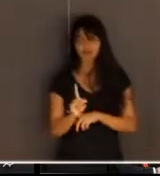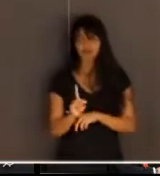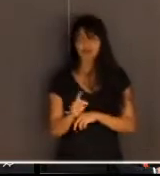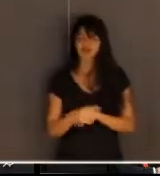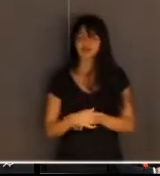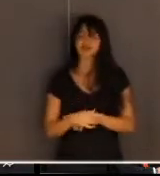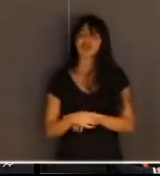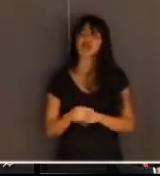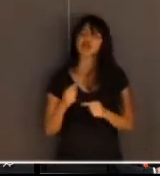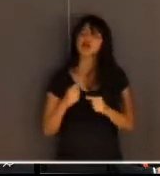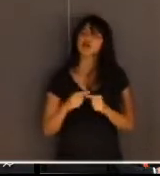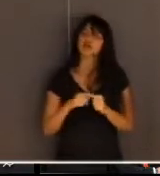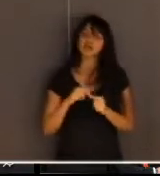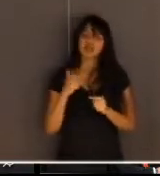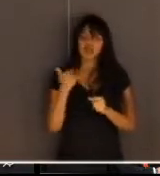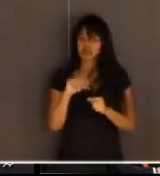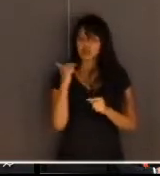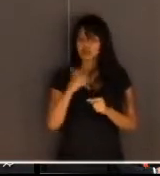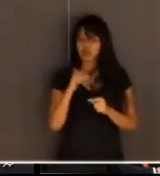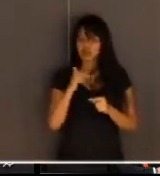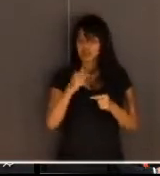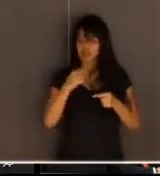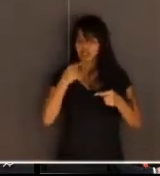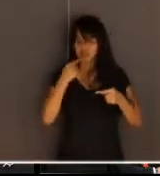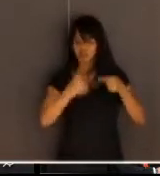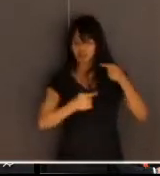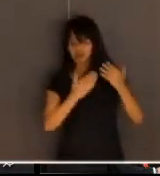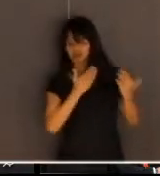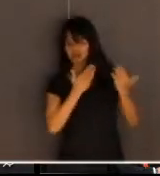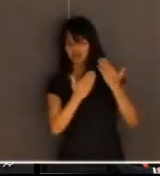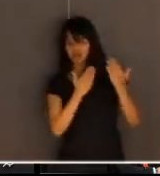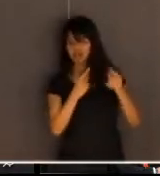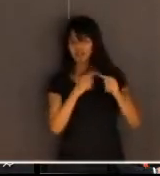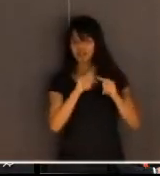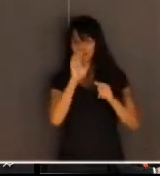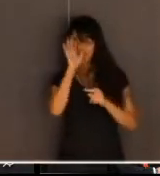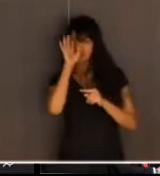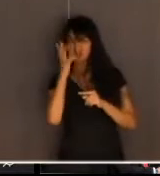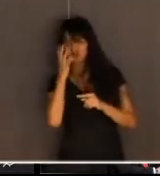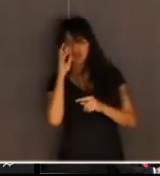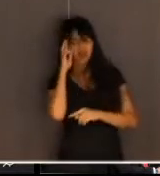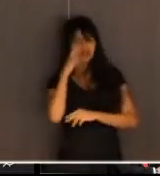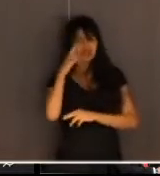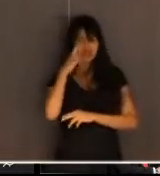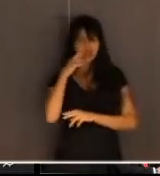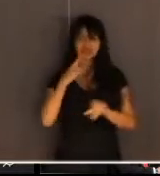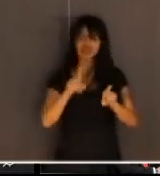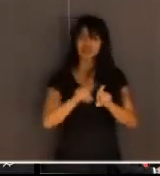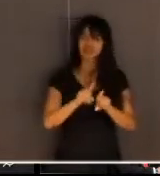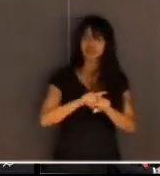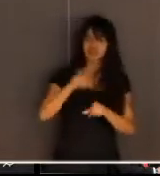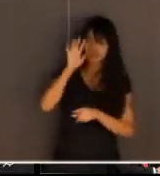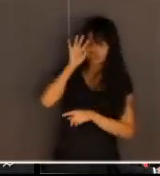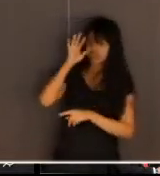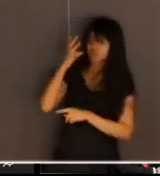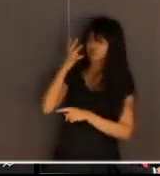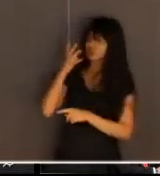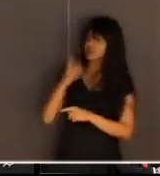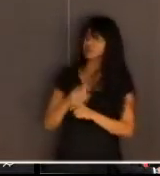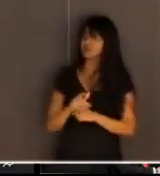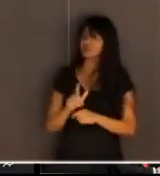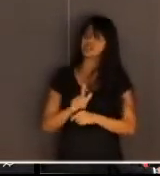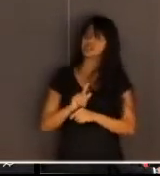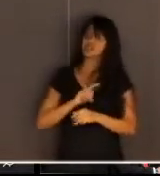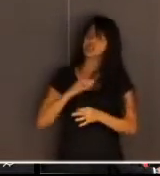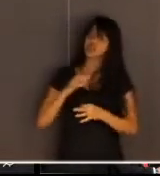há qualquer incompatibilidade entre decisões racionais e decisões tomadas pelo Tribunal do